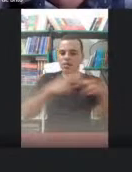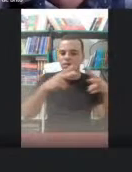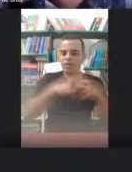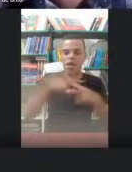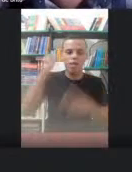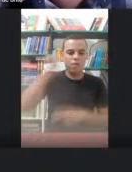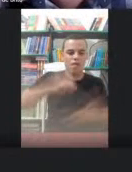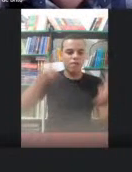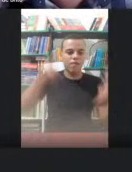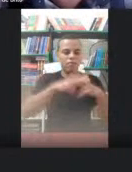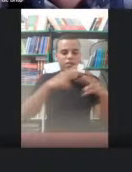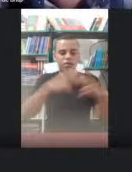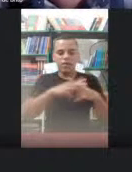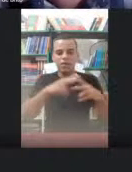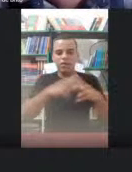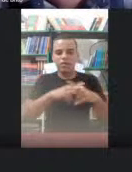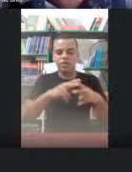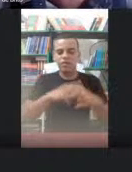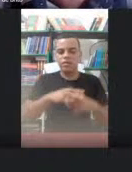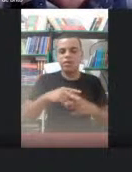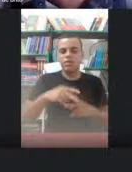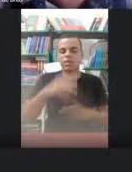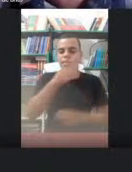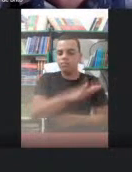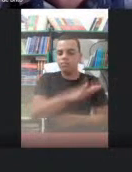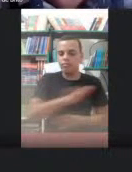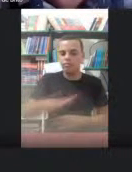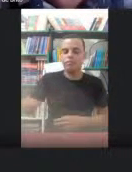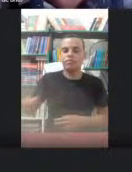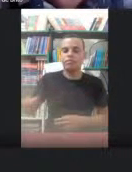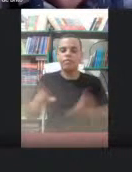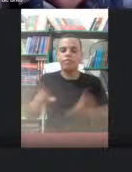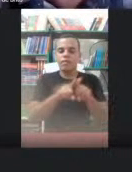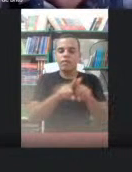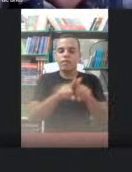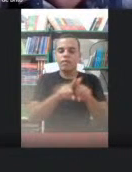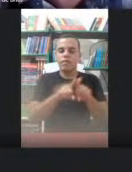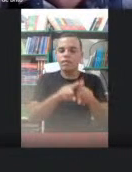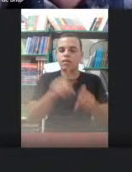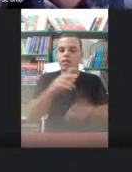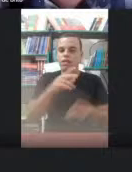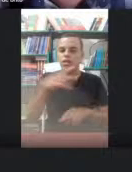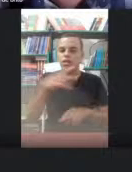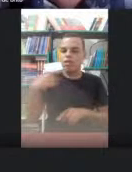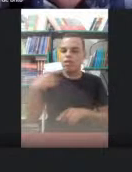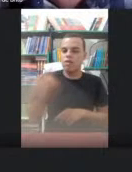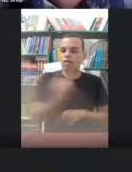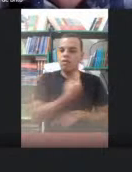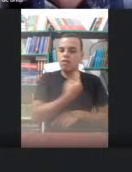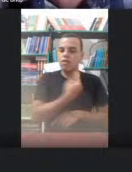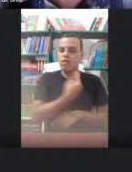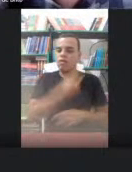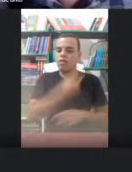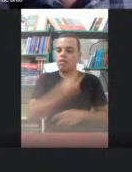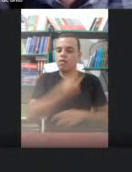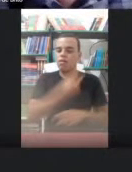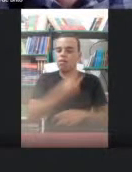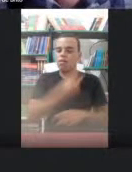criança, e os principais indicadores de morte e mortalidade da nossa população, né? E seria